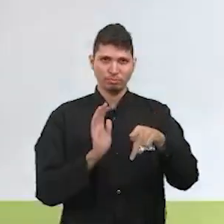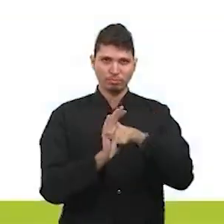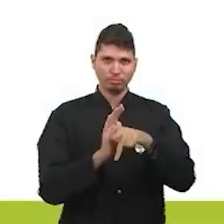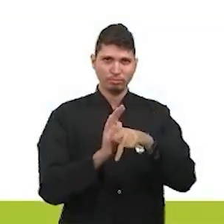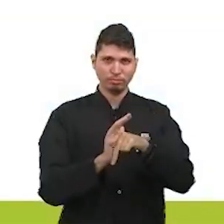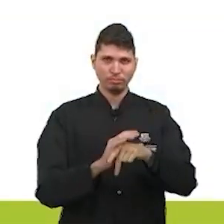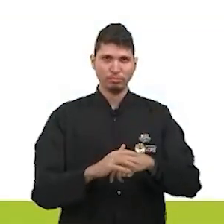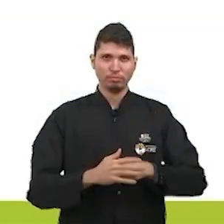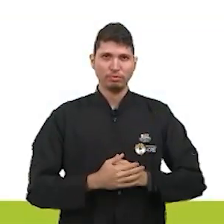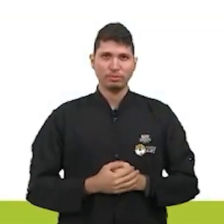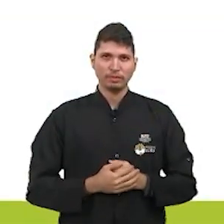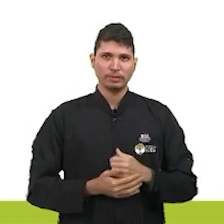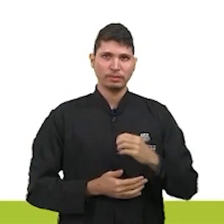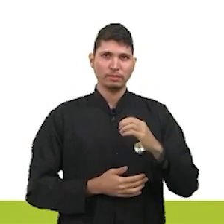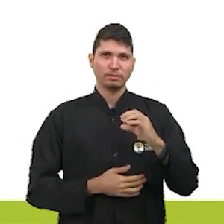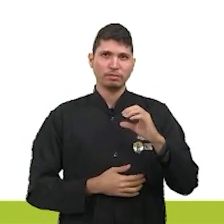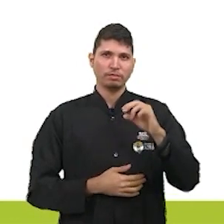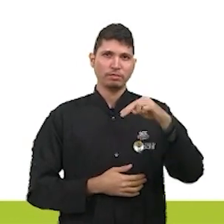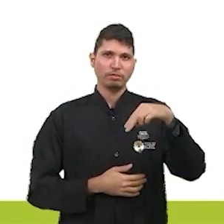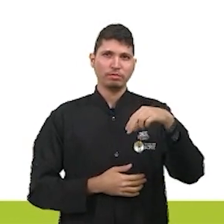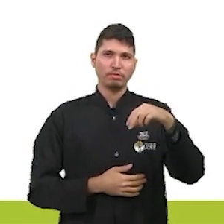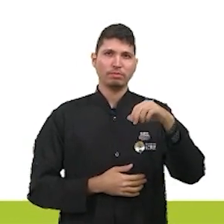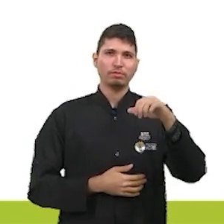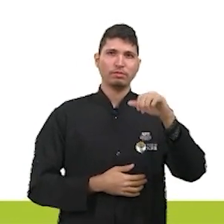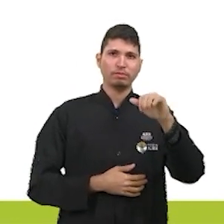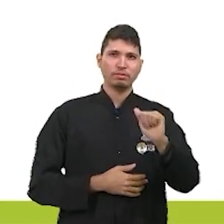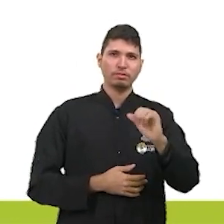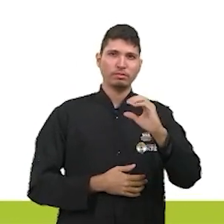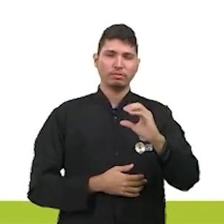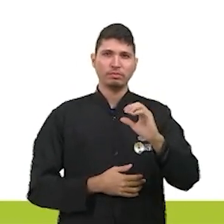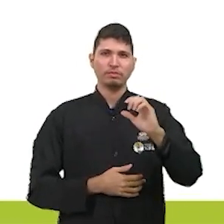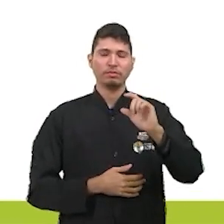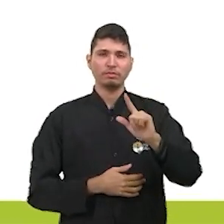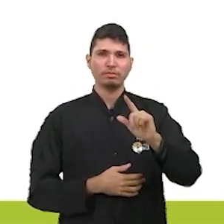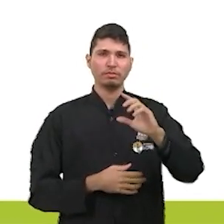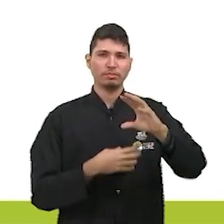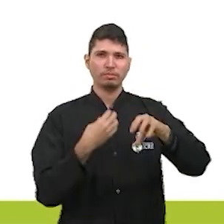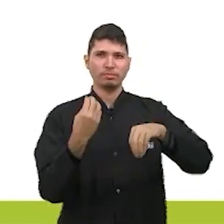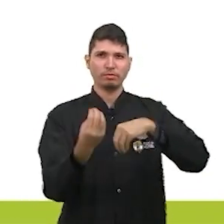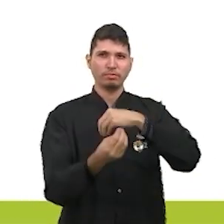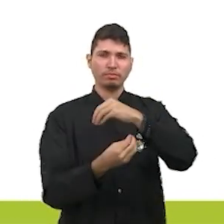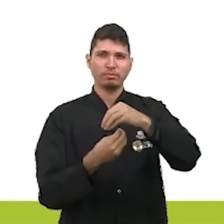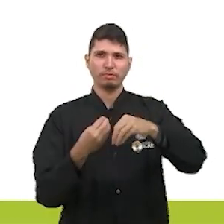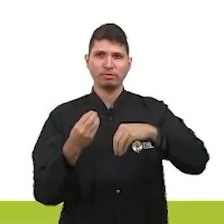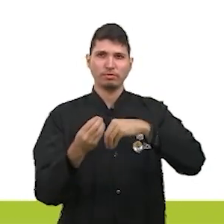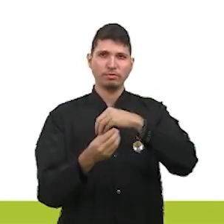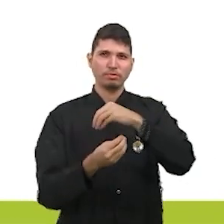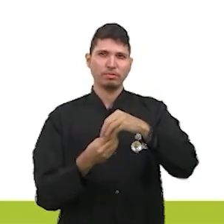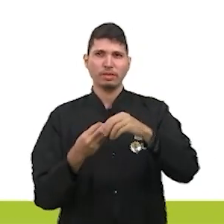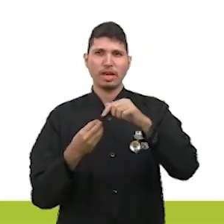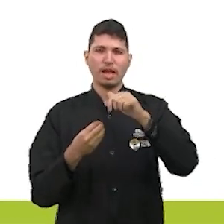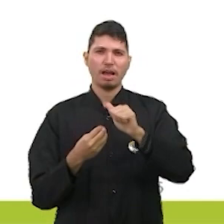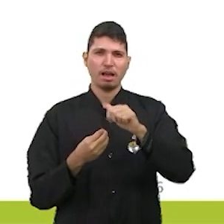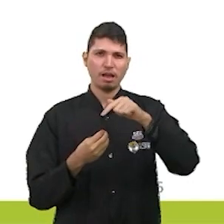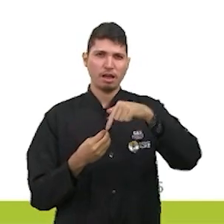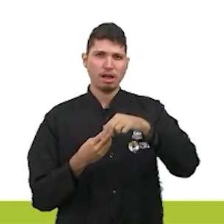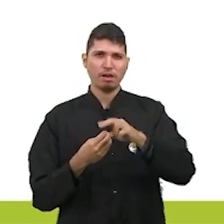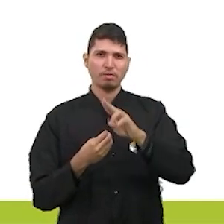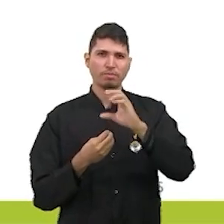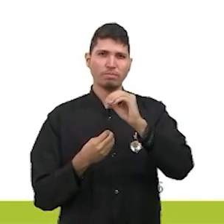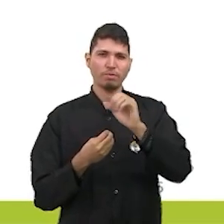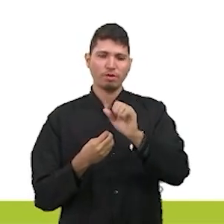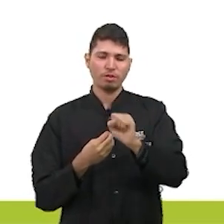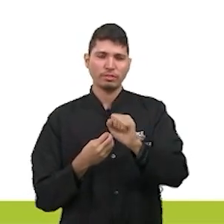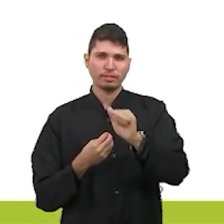o cloreto de sódio e misturar ele em uma solução aquosa, o que é uma solução aquosa? Na